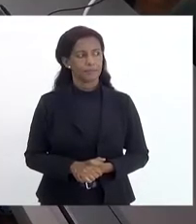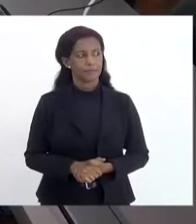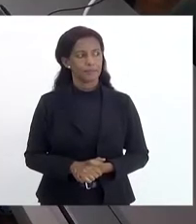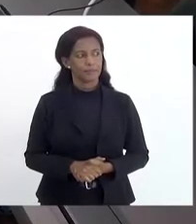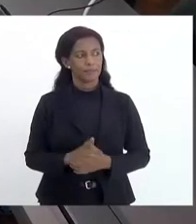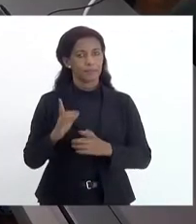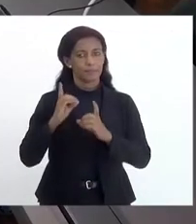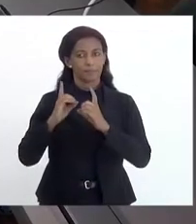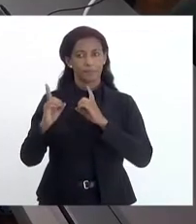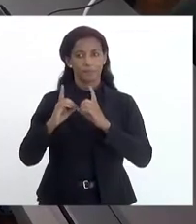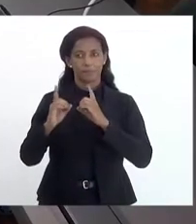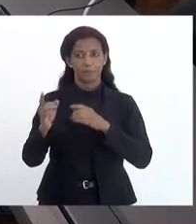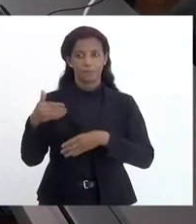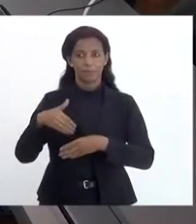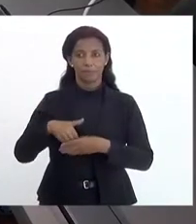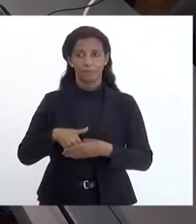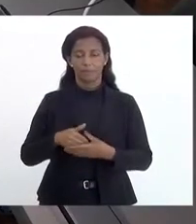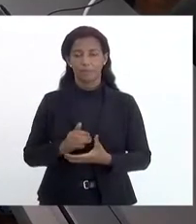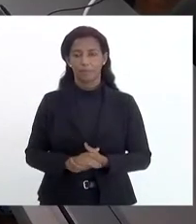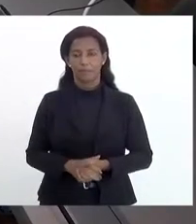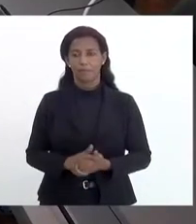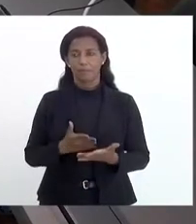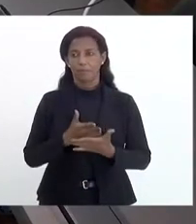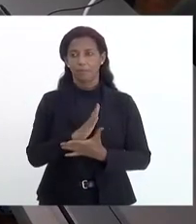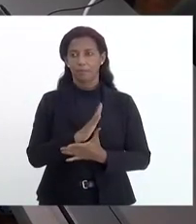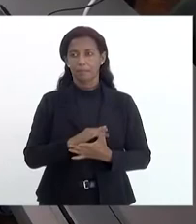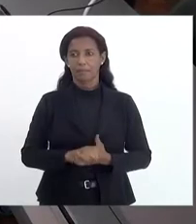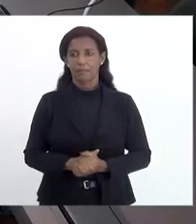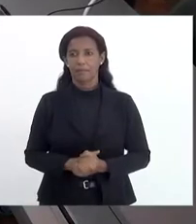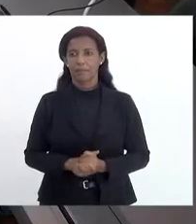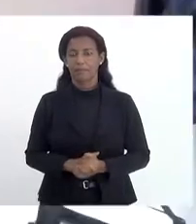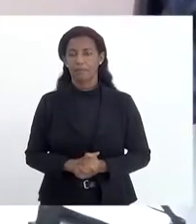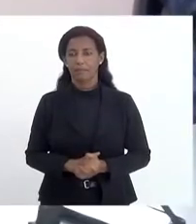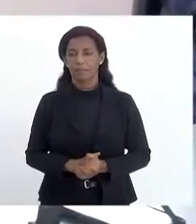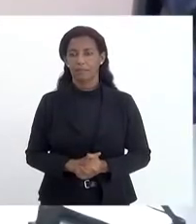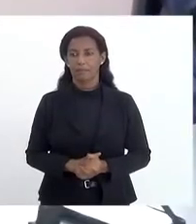Em discussão, então, em votação, aprovado.